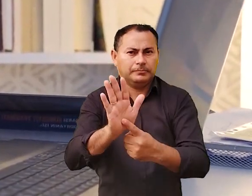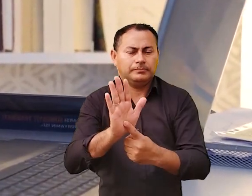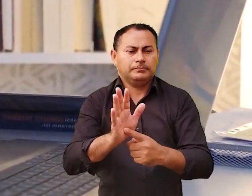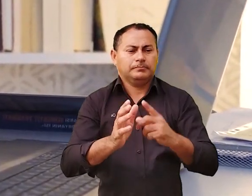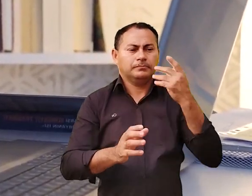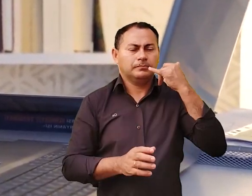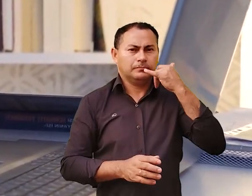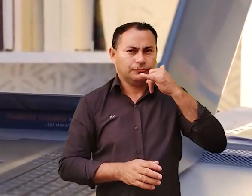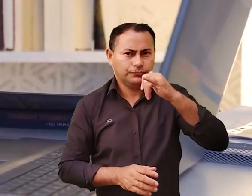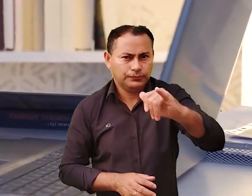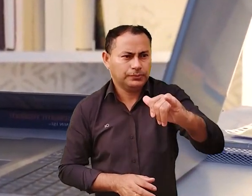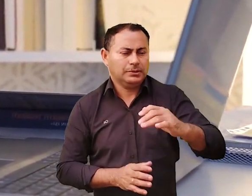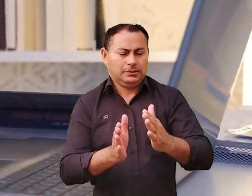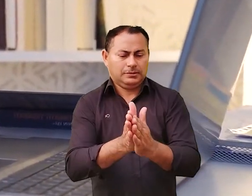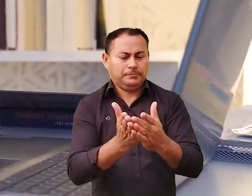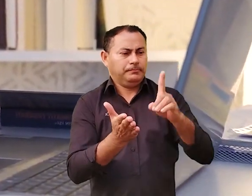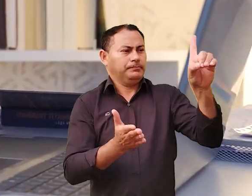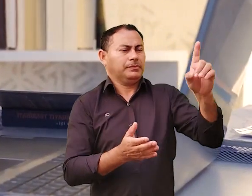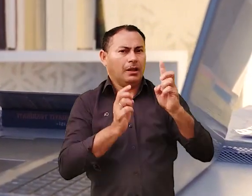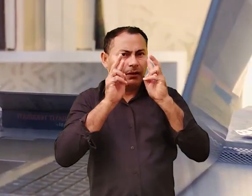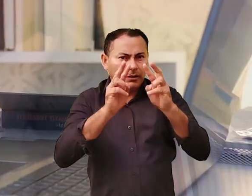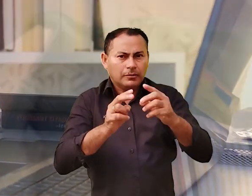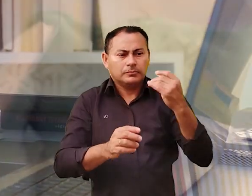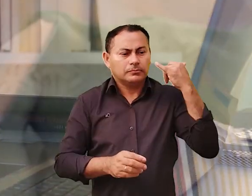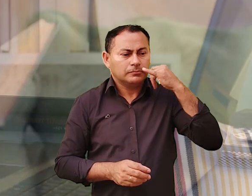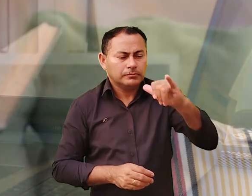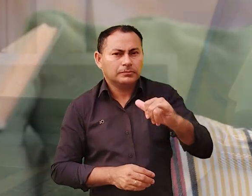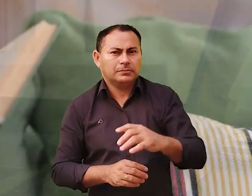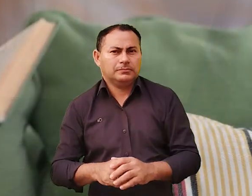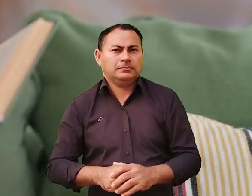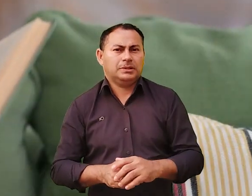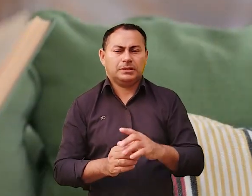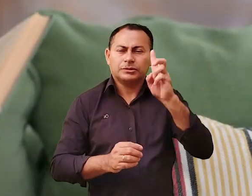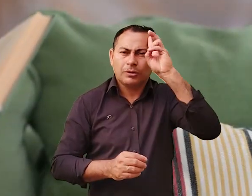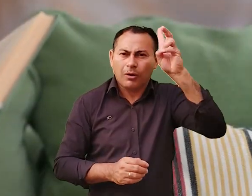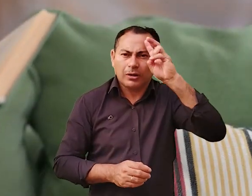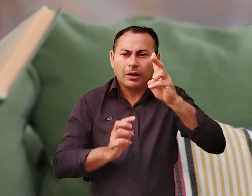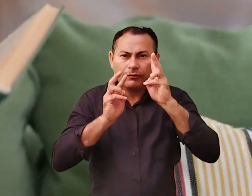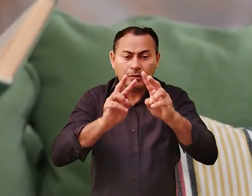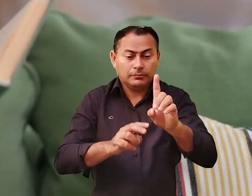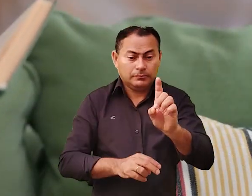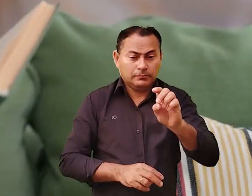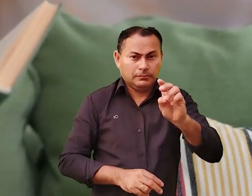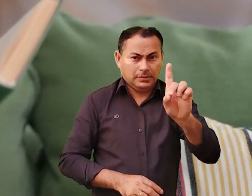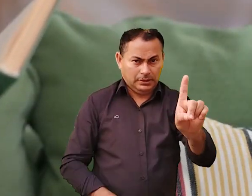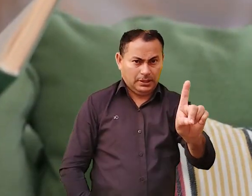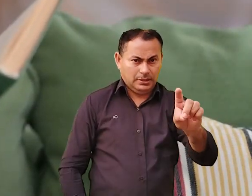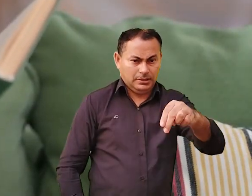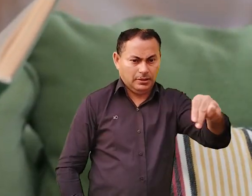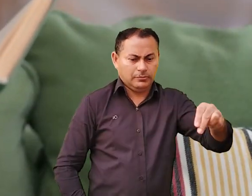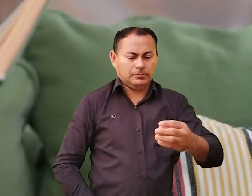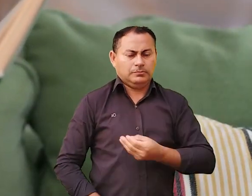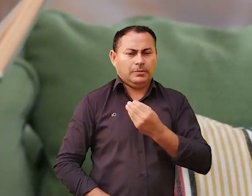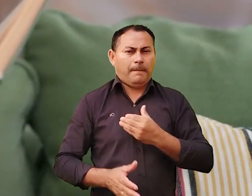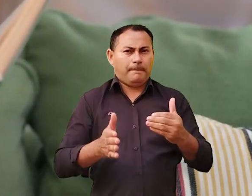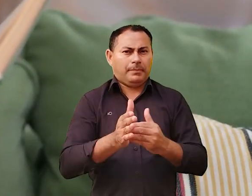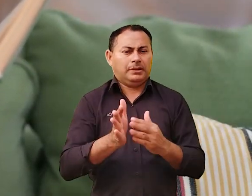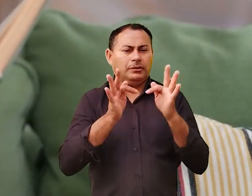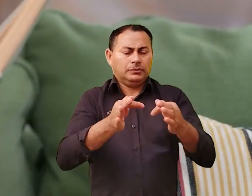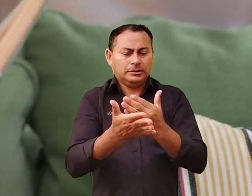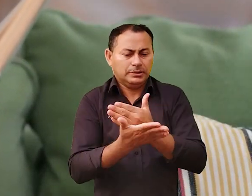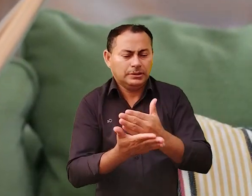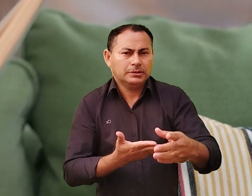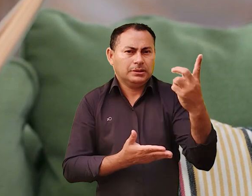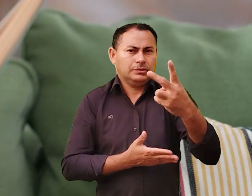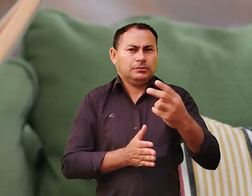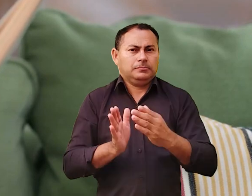da profecia bíblica. Observando a profecia bíblica sob esta perspectiva, vemos Daniel vivendo sua vida no final da primeira cena e no